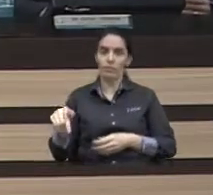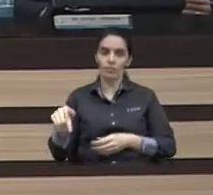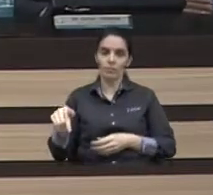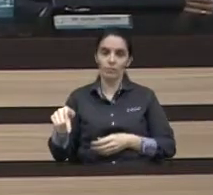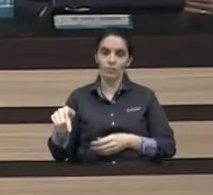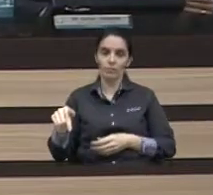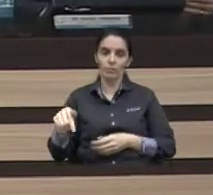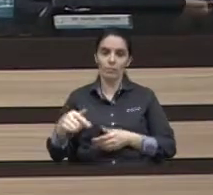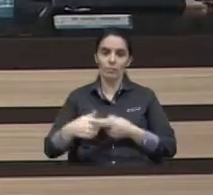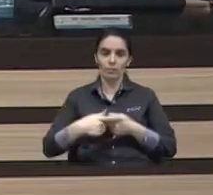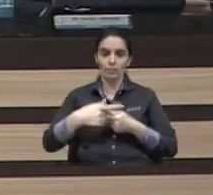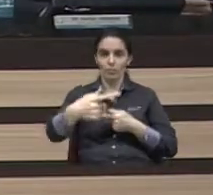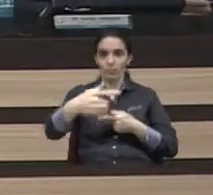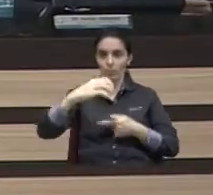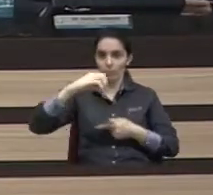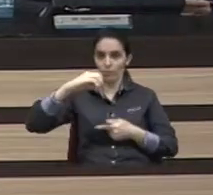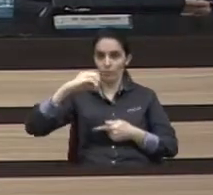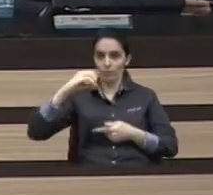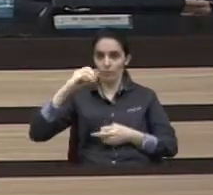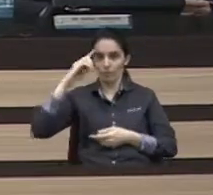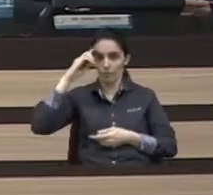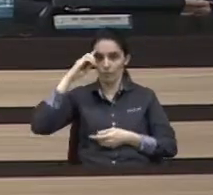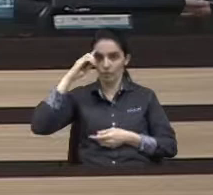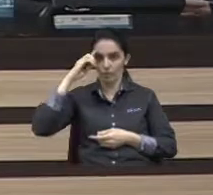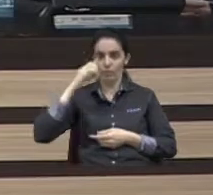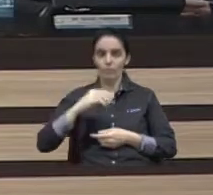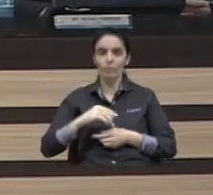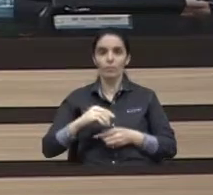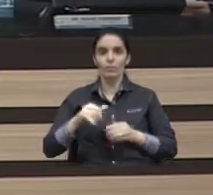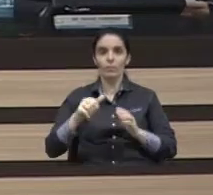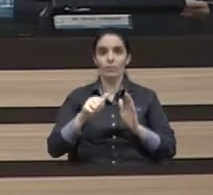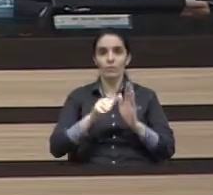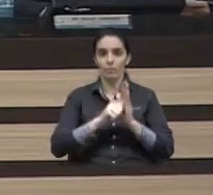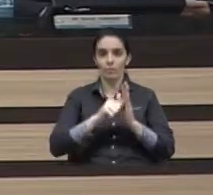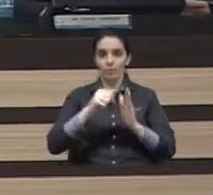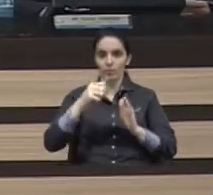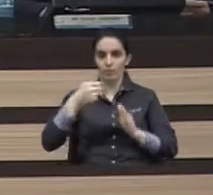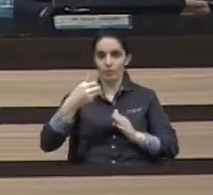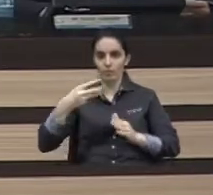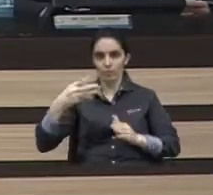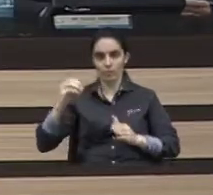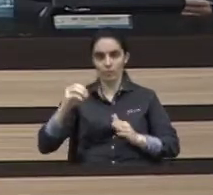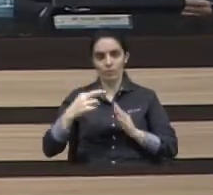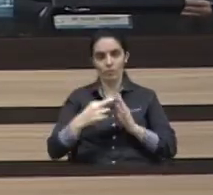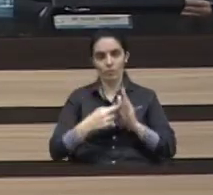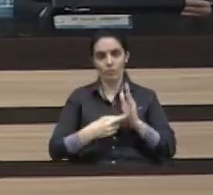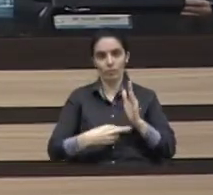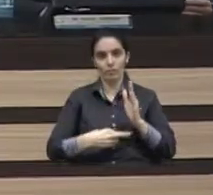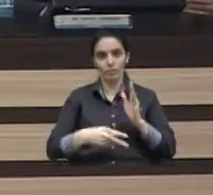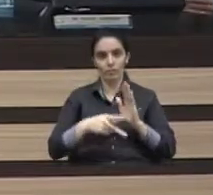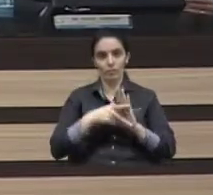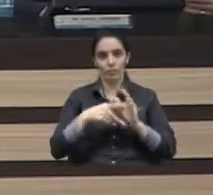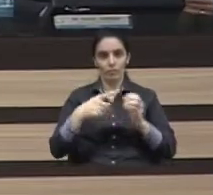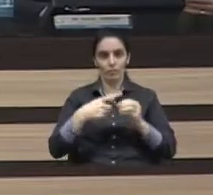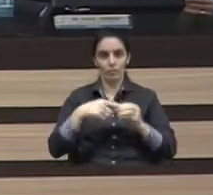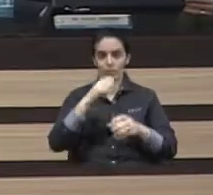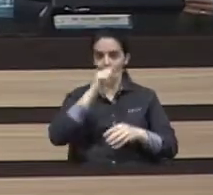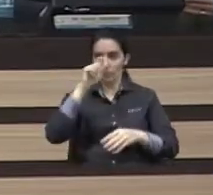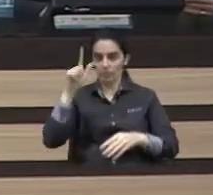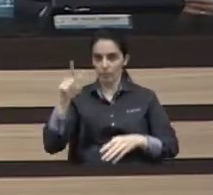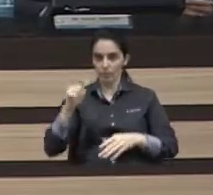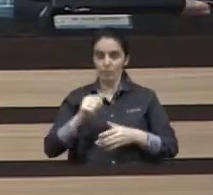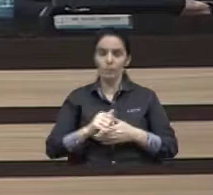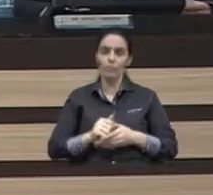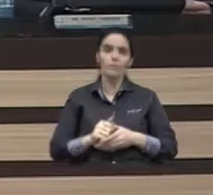prazo máximo de 90 dias. Nos termos do artigo 130 do Regimento Interno da Câmara Municipal de Limeira, os vereadores, membros da